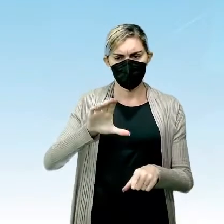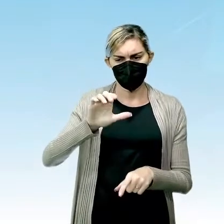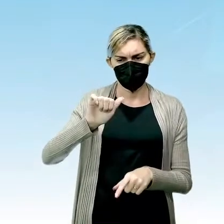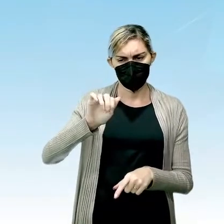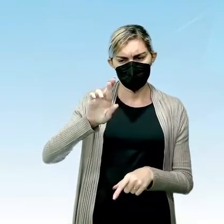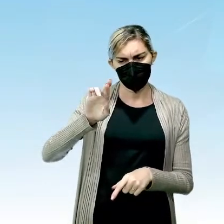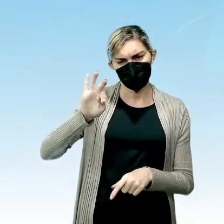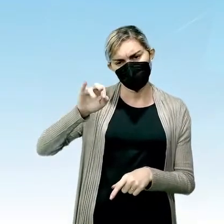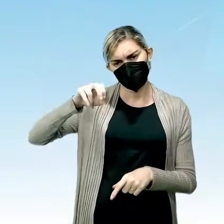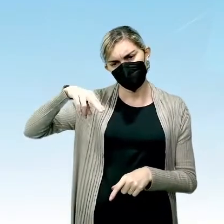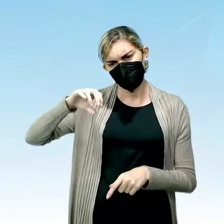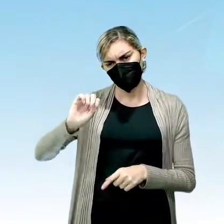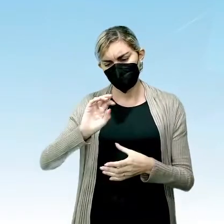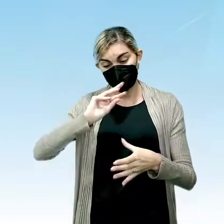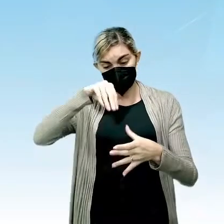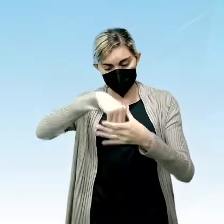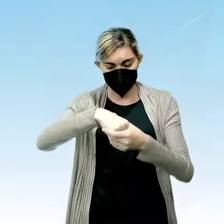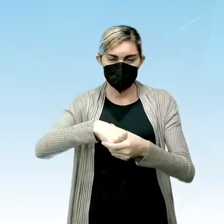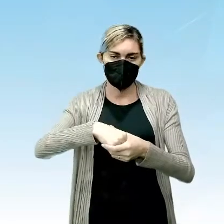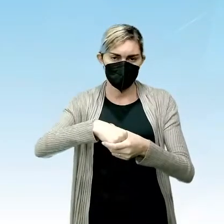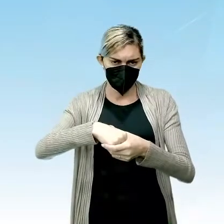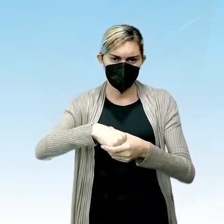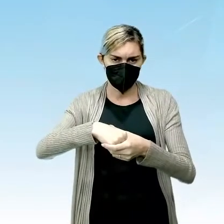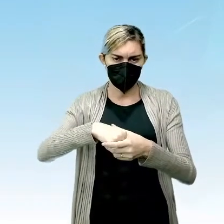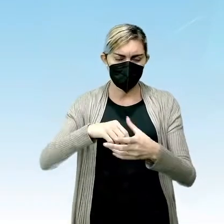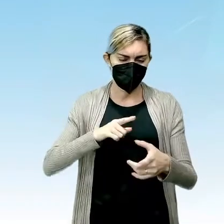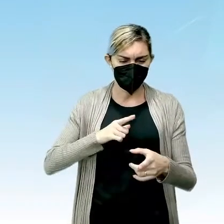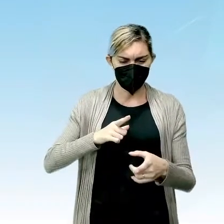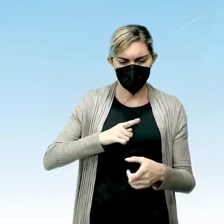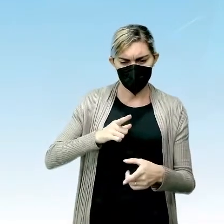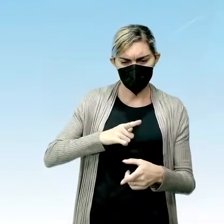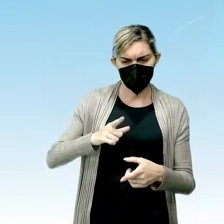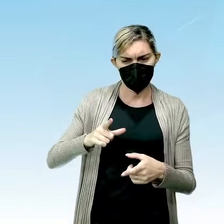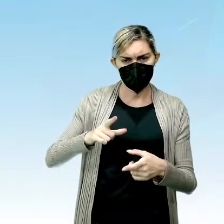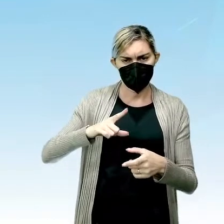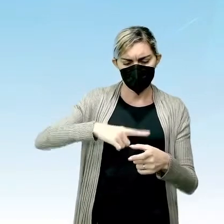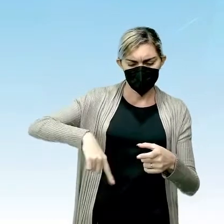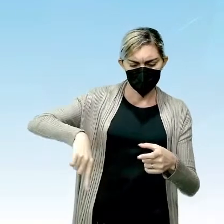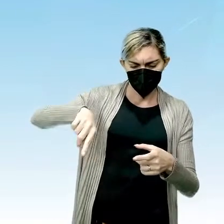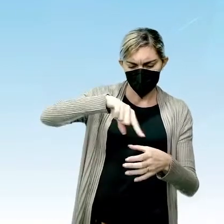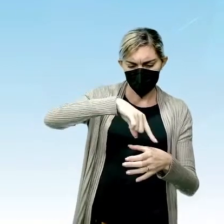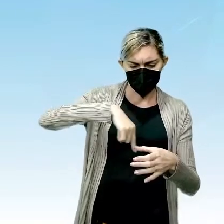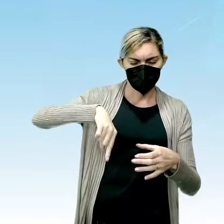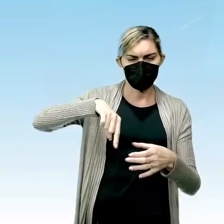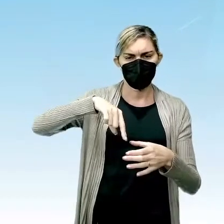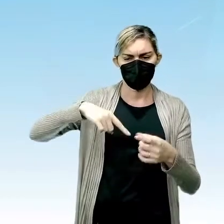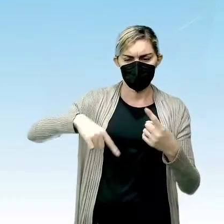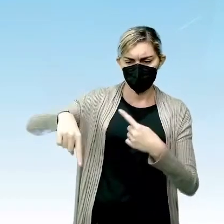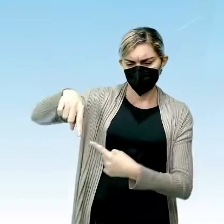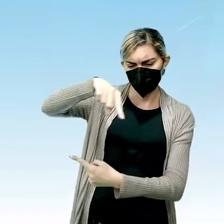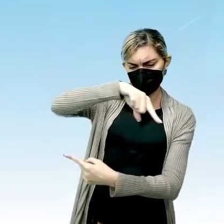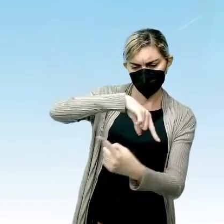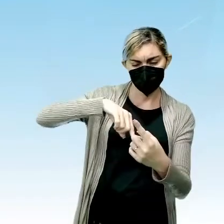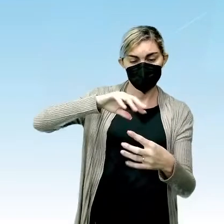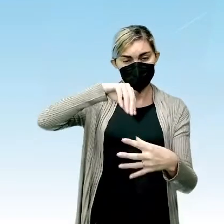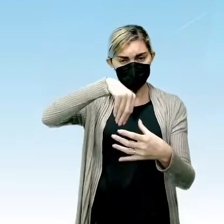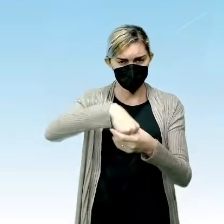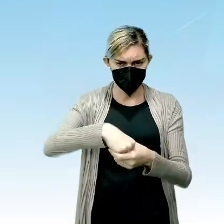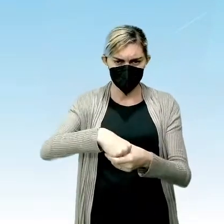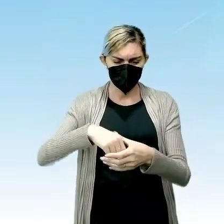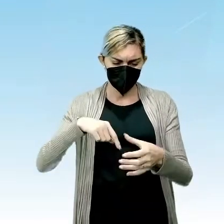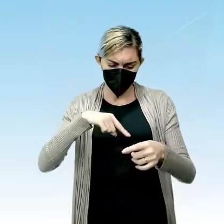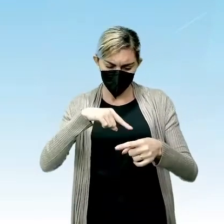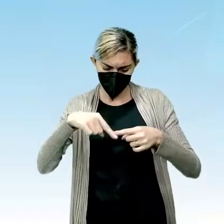seu interior. E existe ali o sítio da sua fotossíntese. Lá no interior dessa organela,